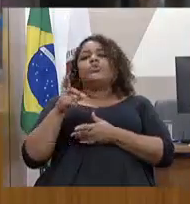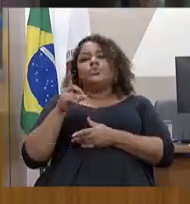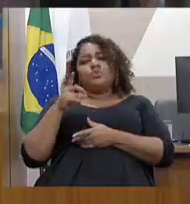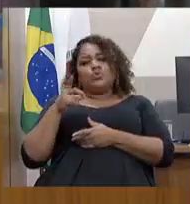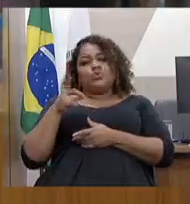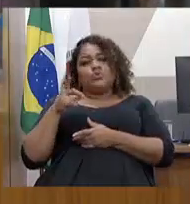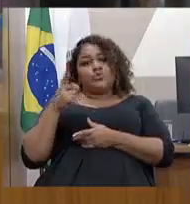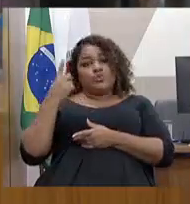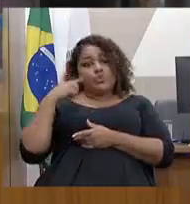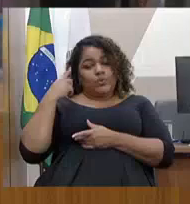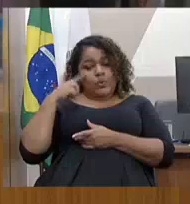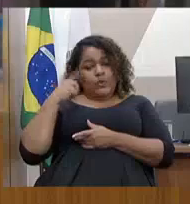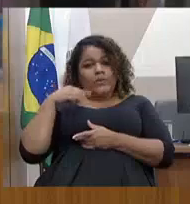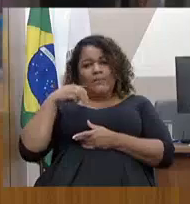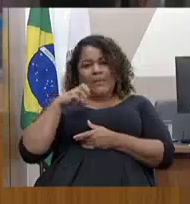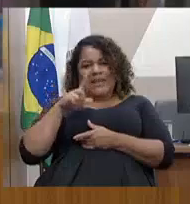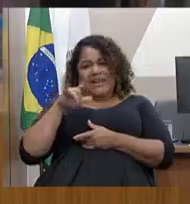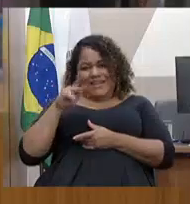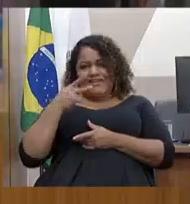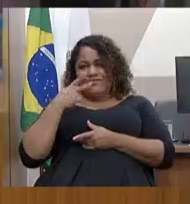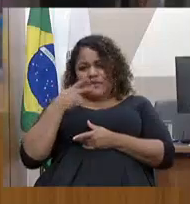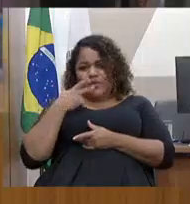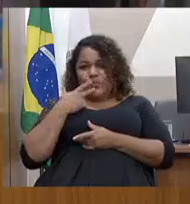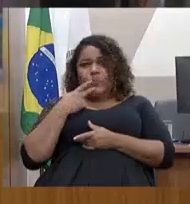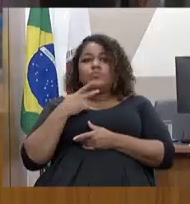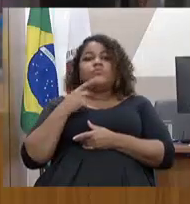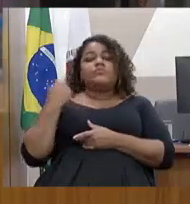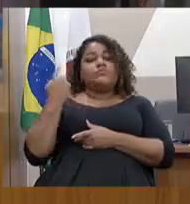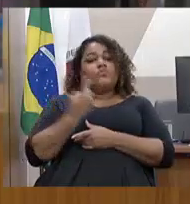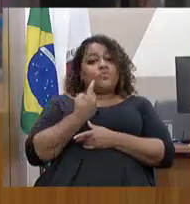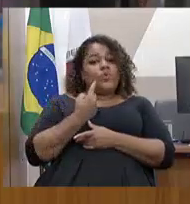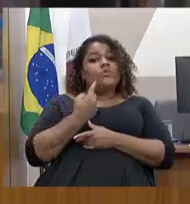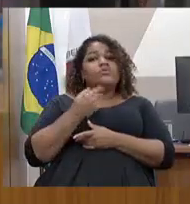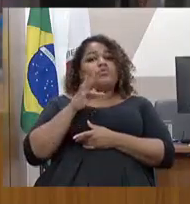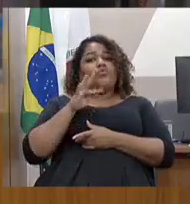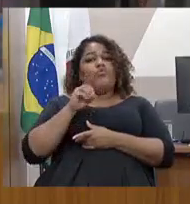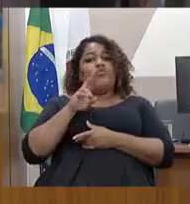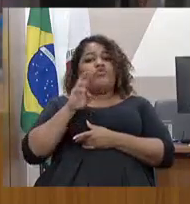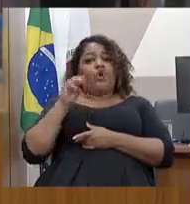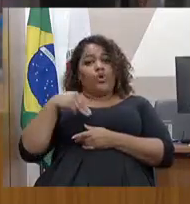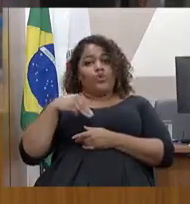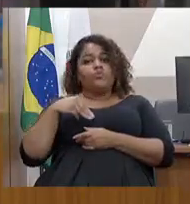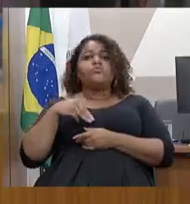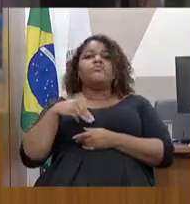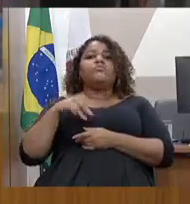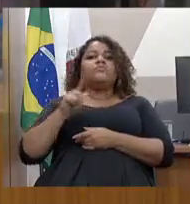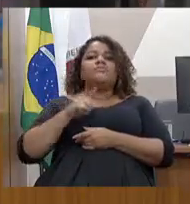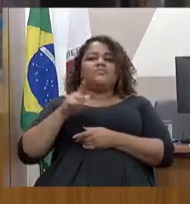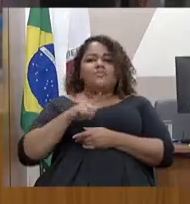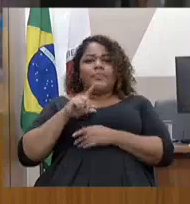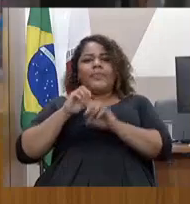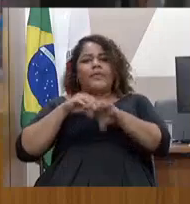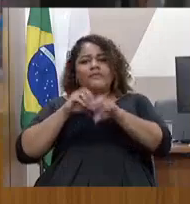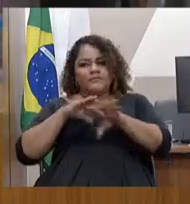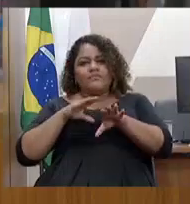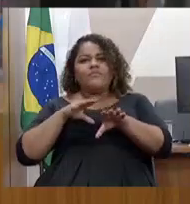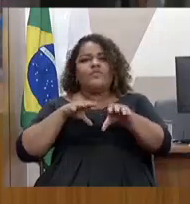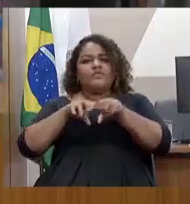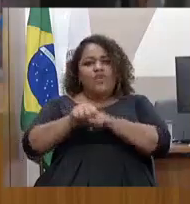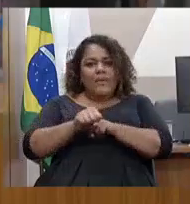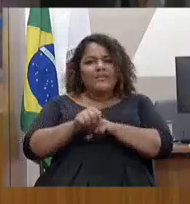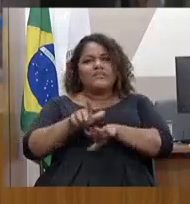e nós não contamos né mas nós estamos o Flora está com essa questão da formação a questão das novas legislações